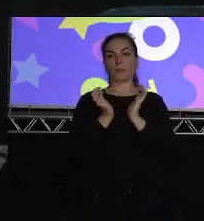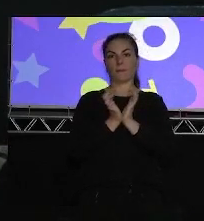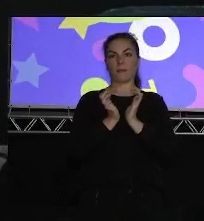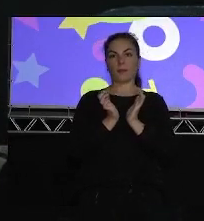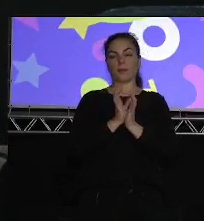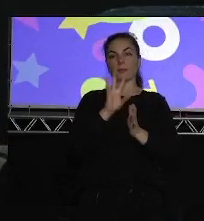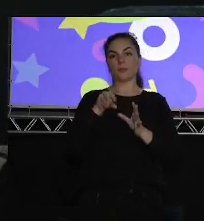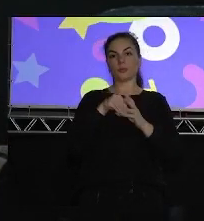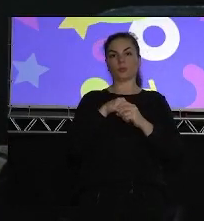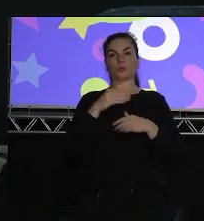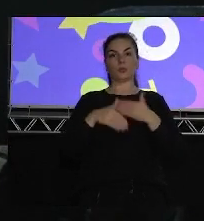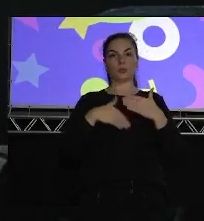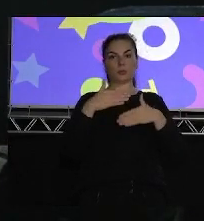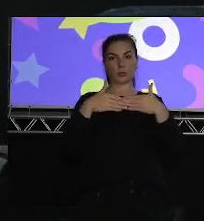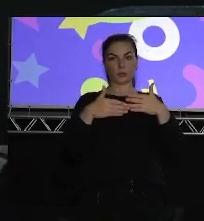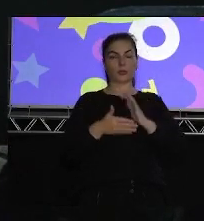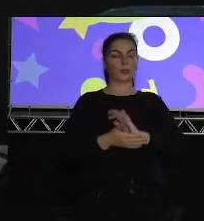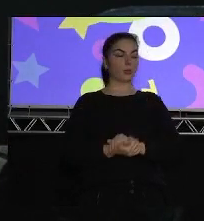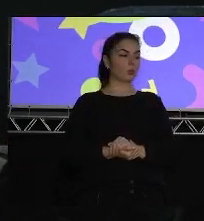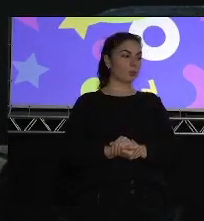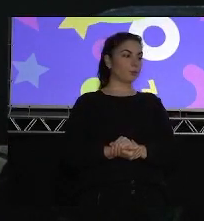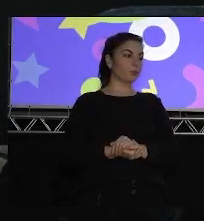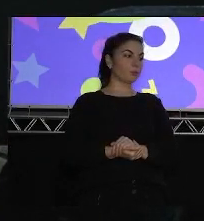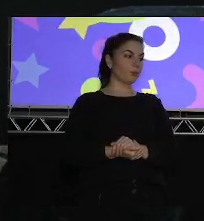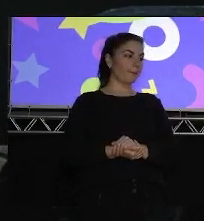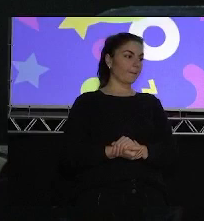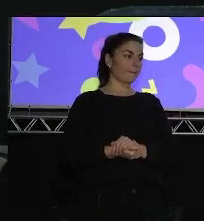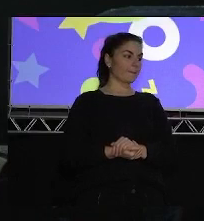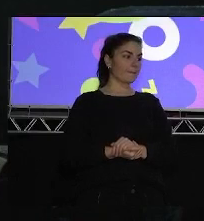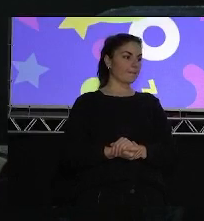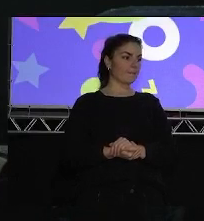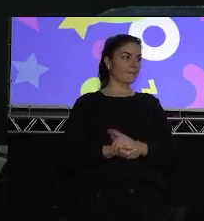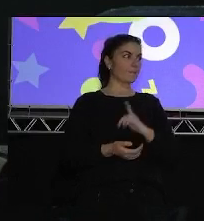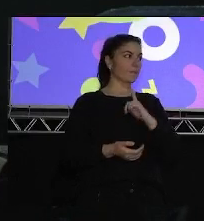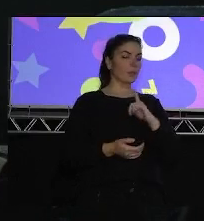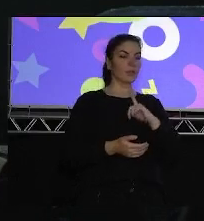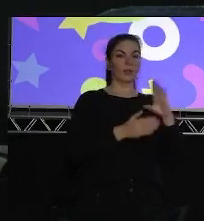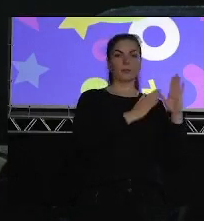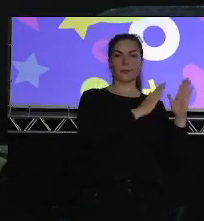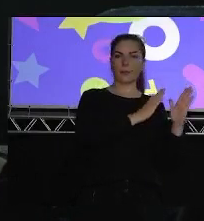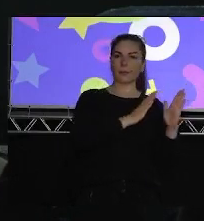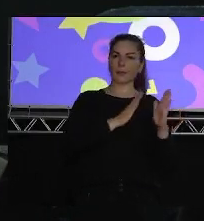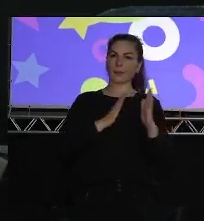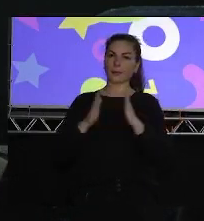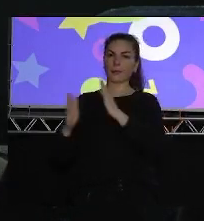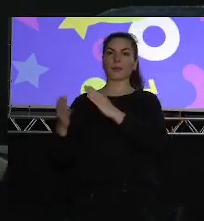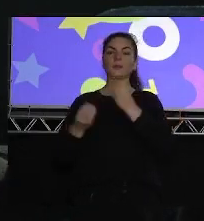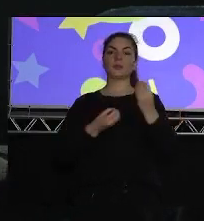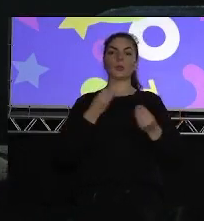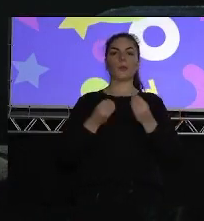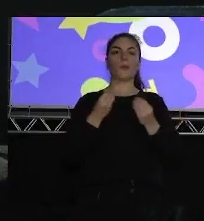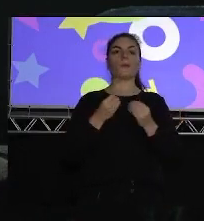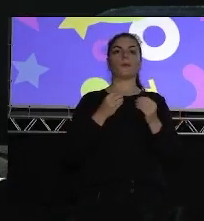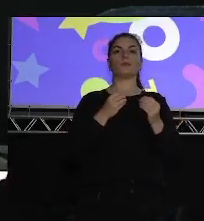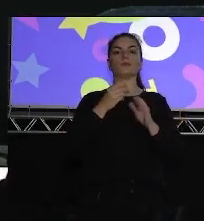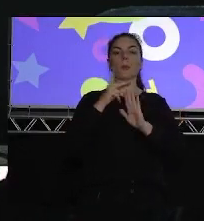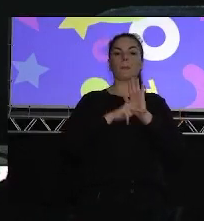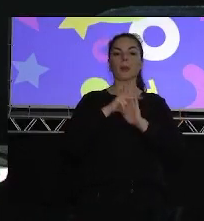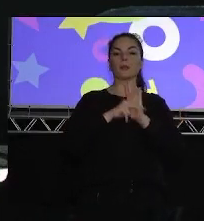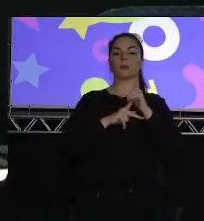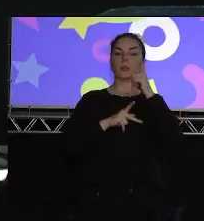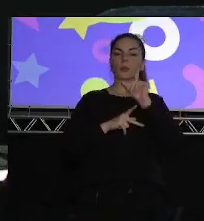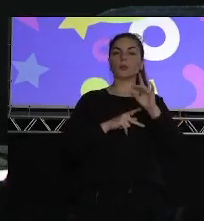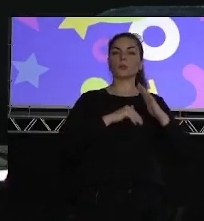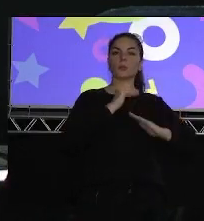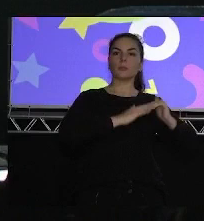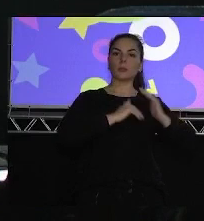ajuda nesse processo. Ele tem um guia, né? A gente tem um guia todo, um roadmap, de como um plano de voo que a gente chama para poder fazer a execução e